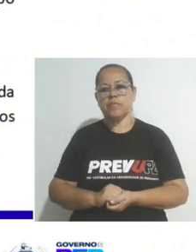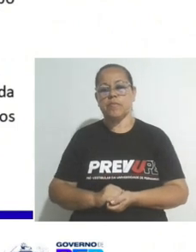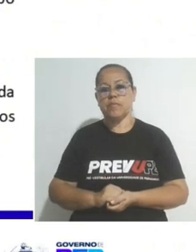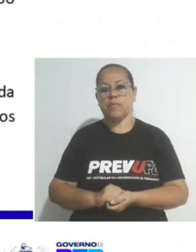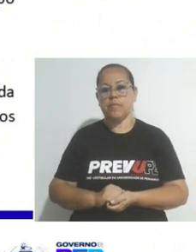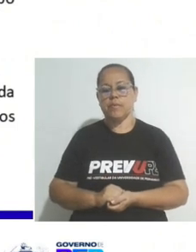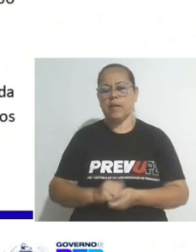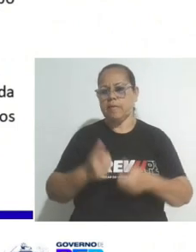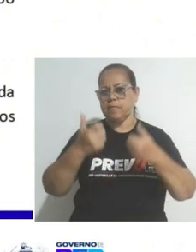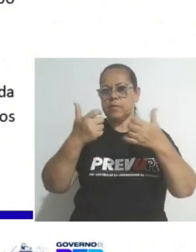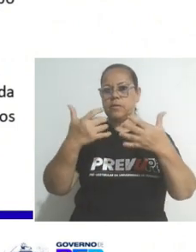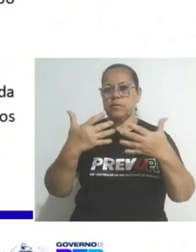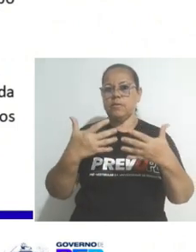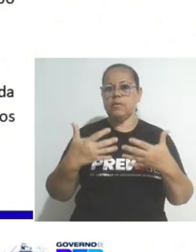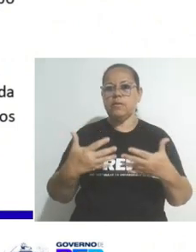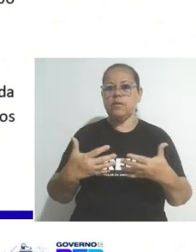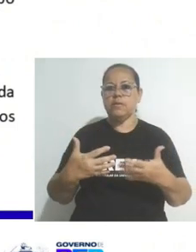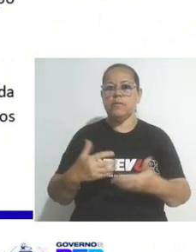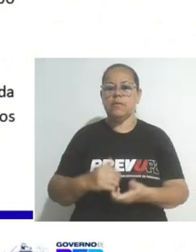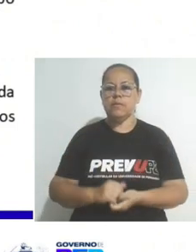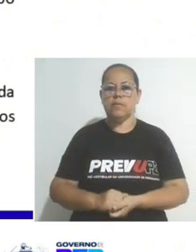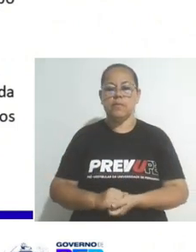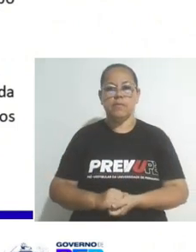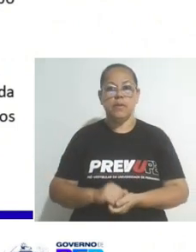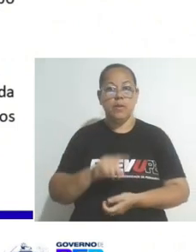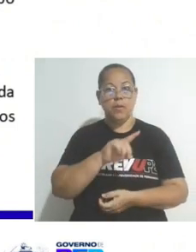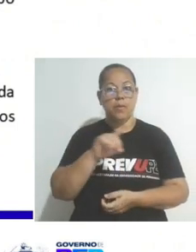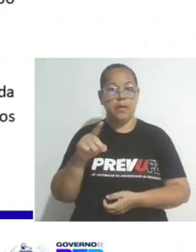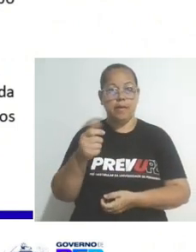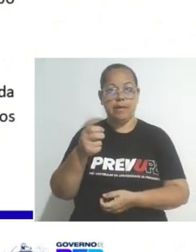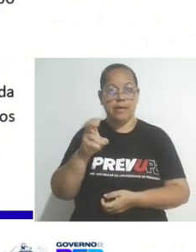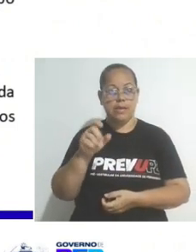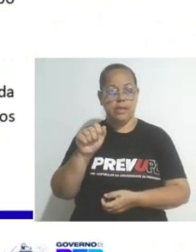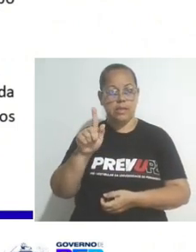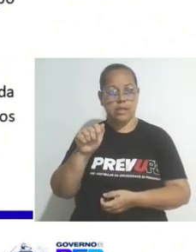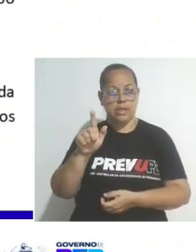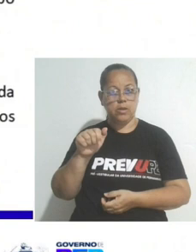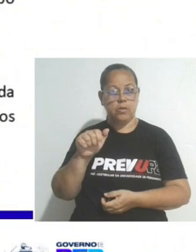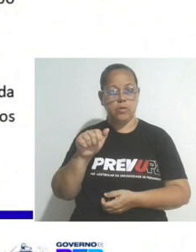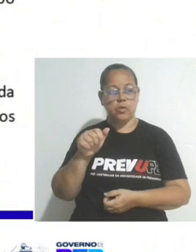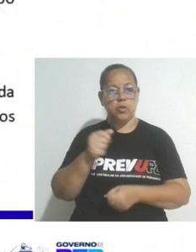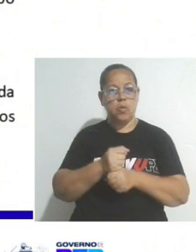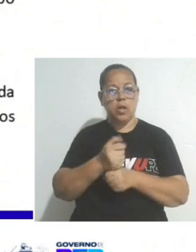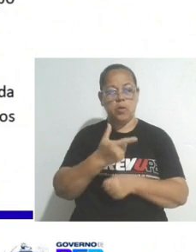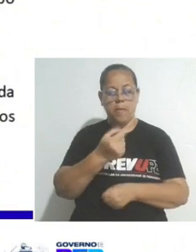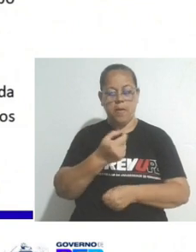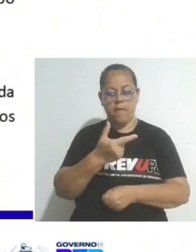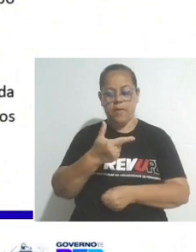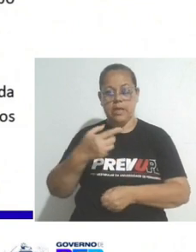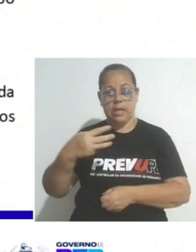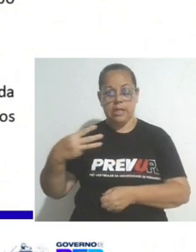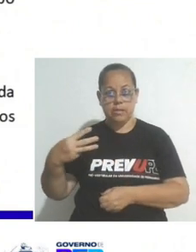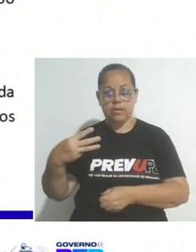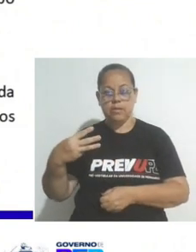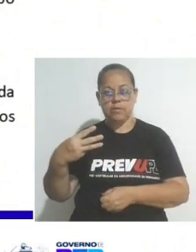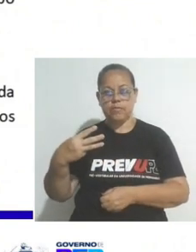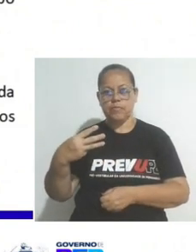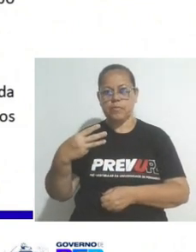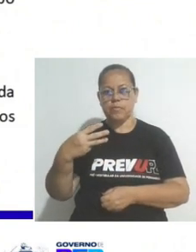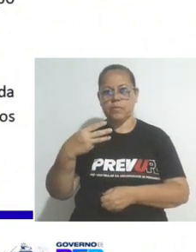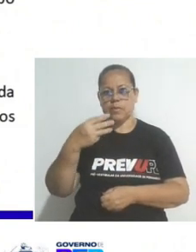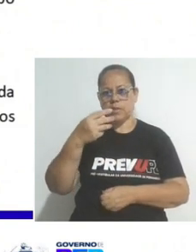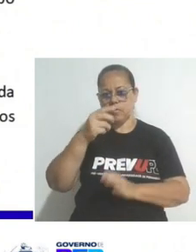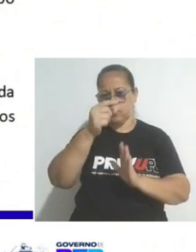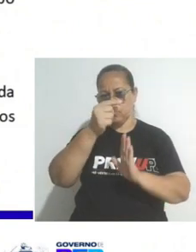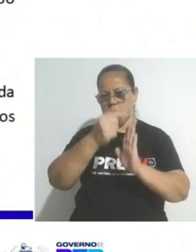40 vai dizer o seguinte no dia 15 de agosto de 2023 o relator da CPI